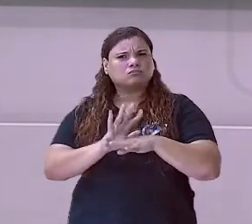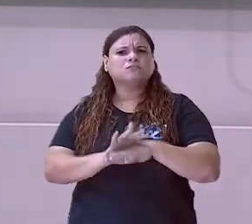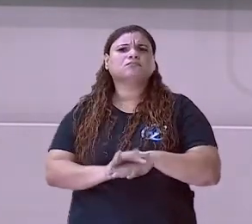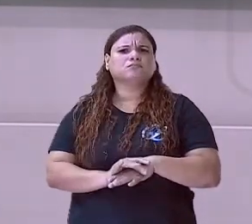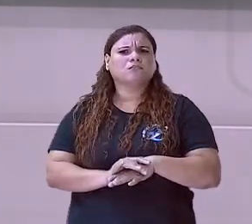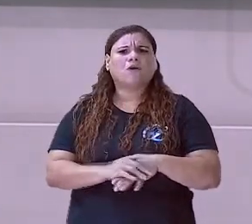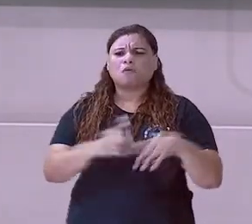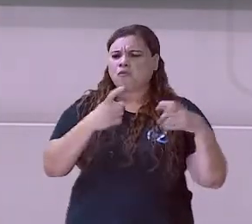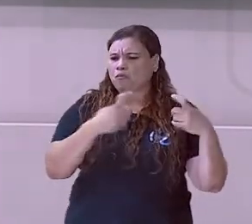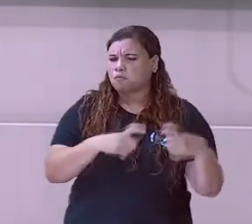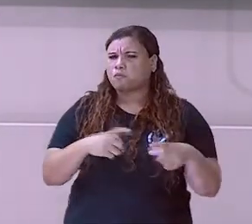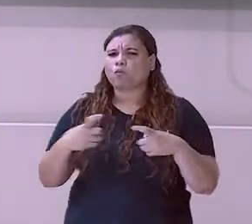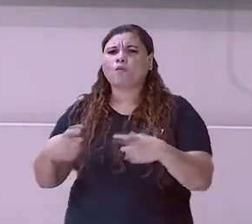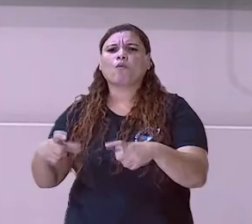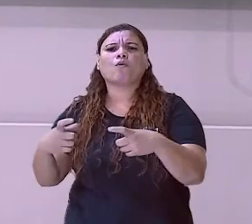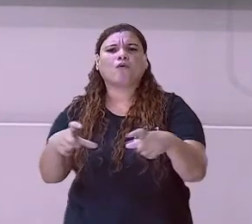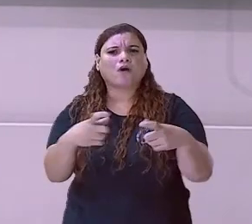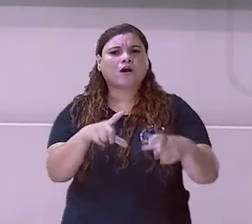lugares,